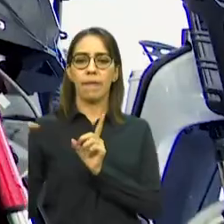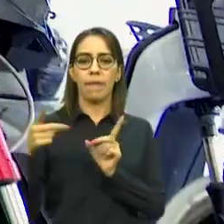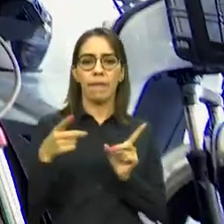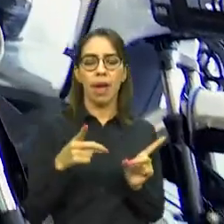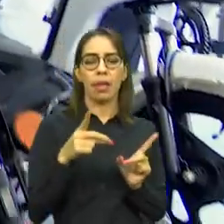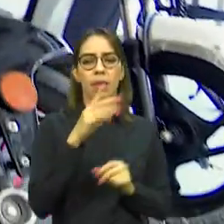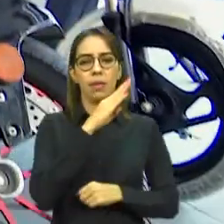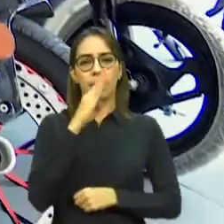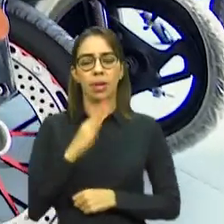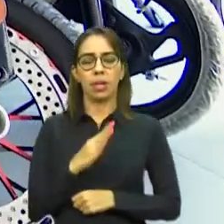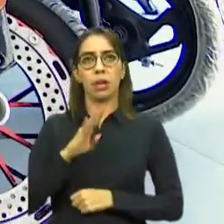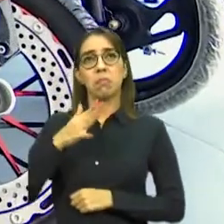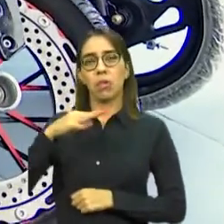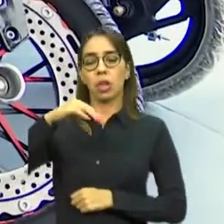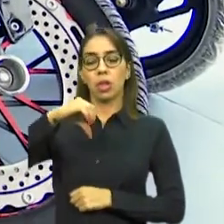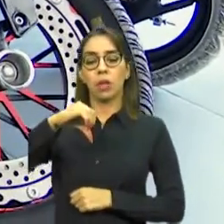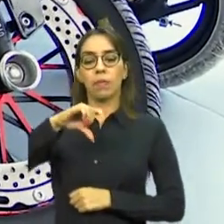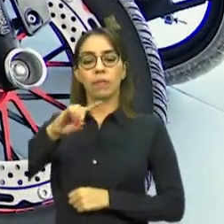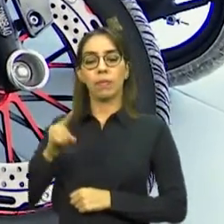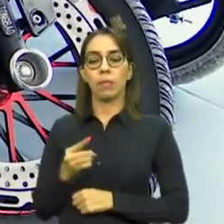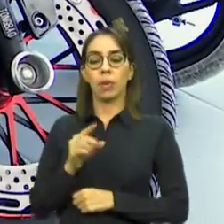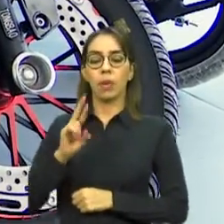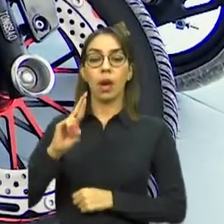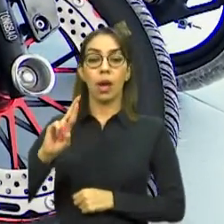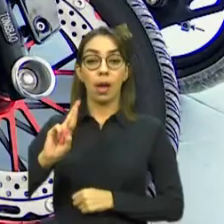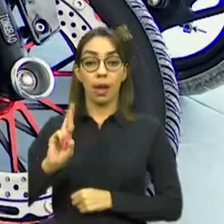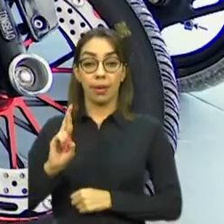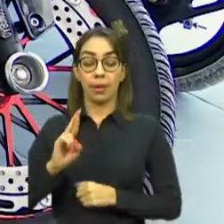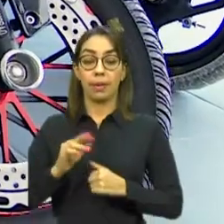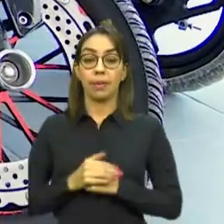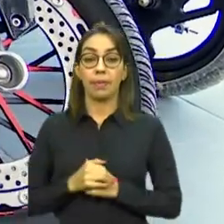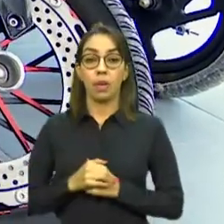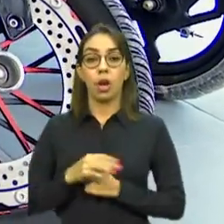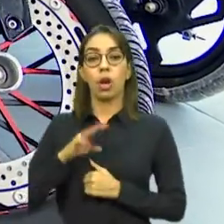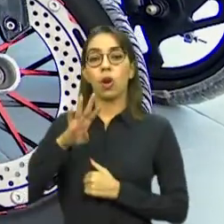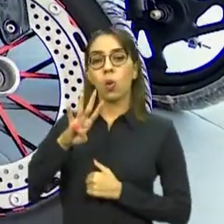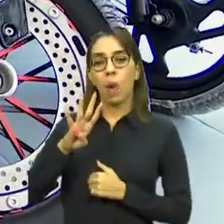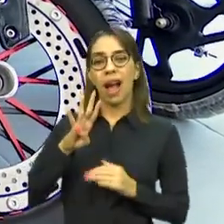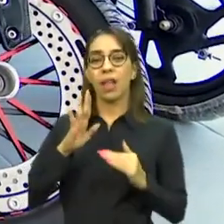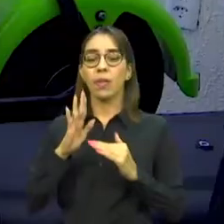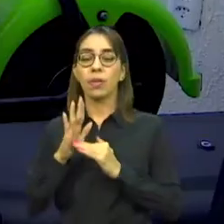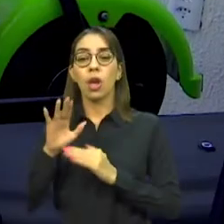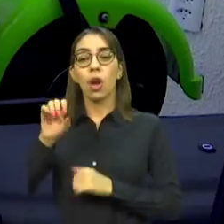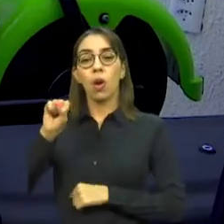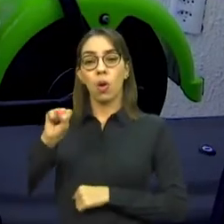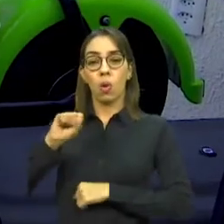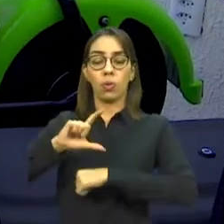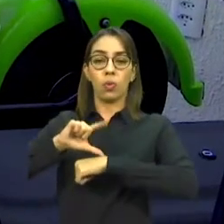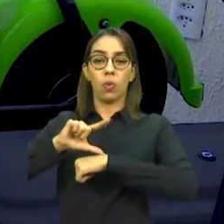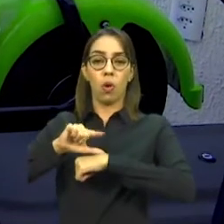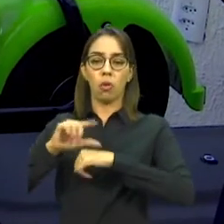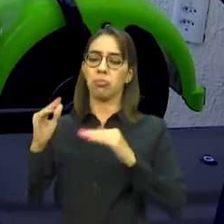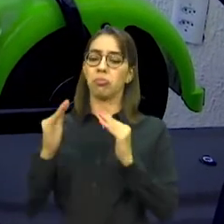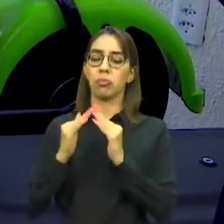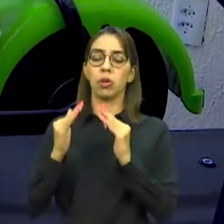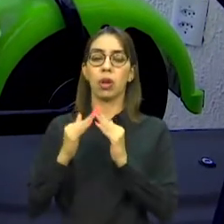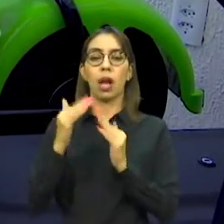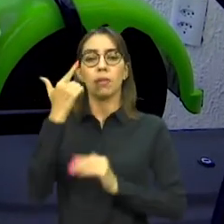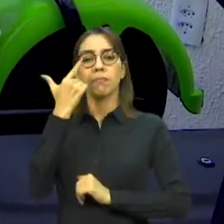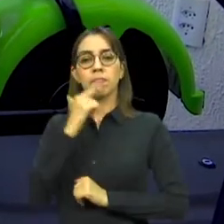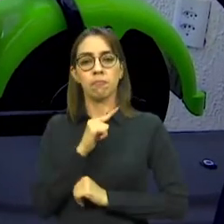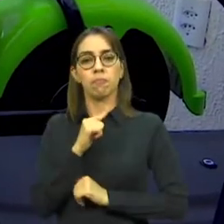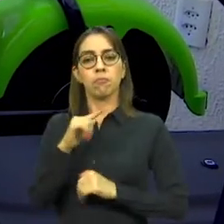R$9 mil. De 4 a 8 horas conectada à tomada comum de casa, a bateria já está